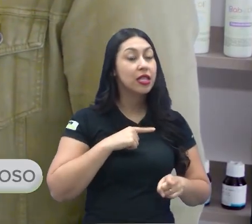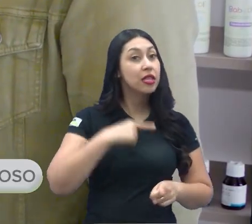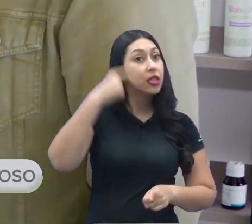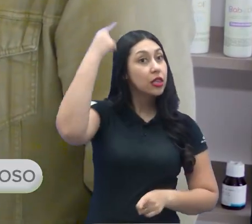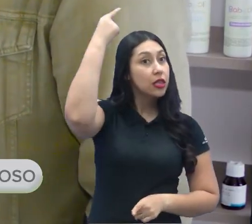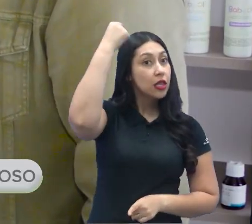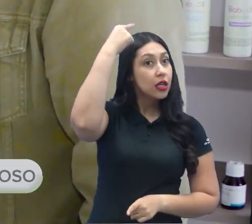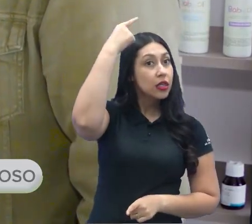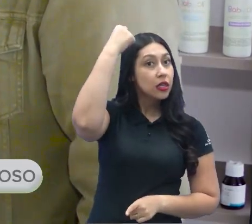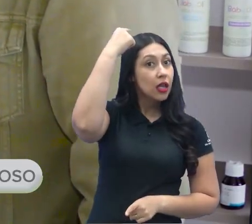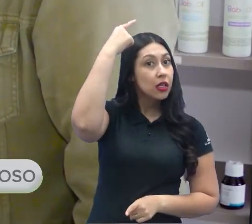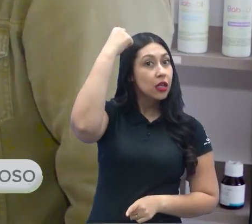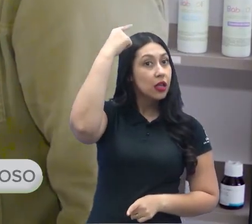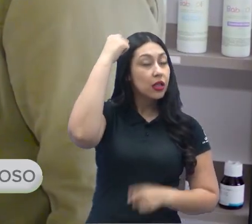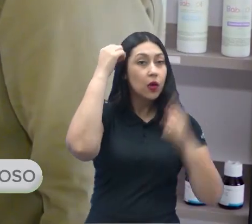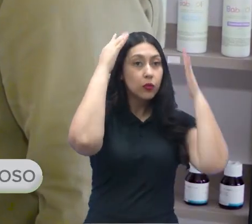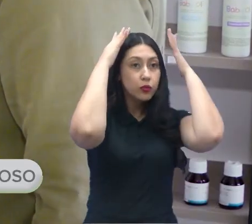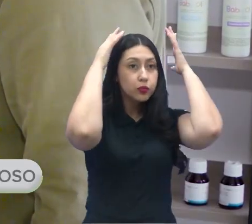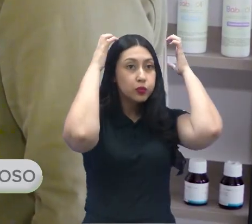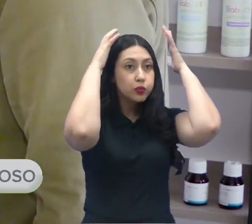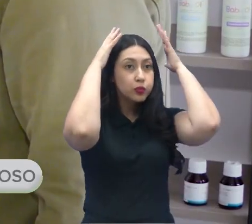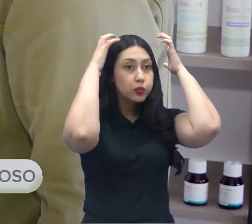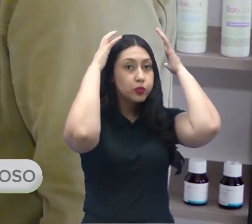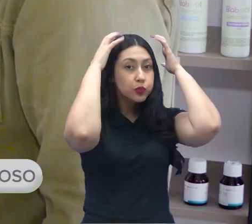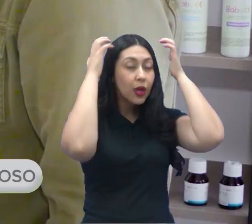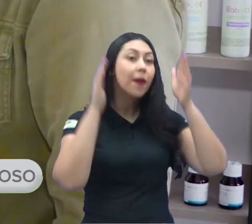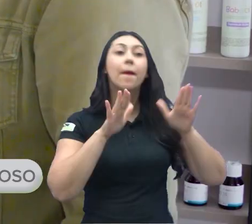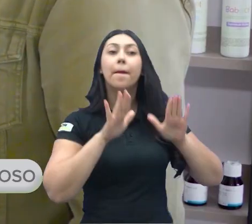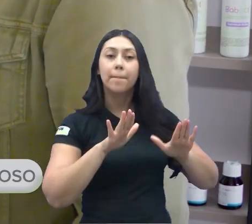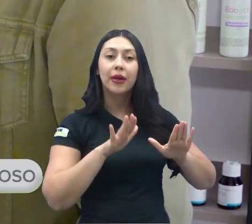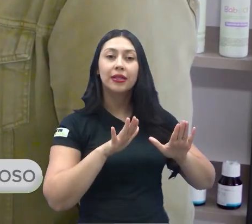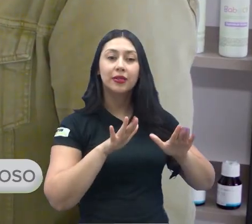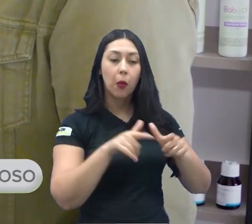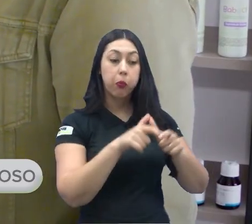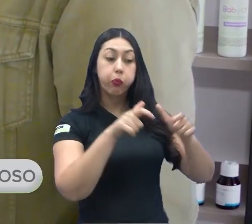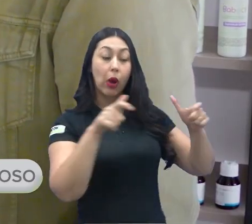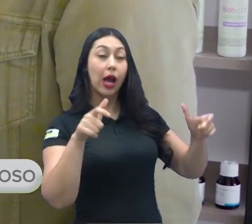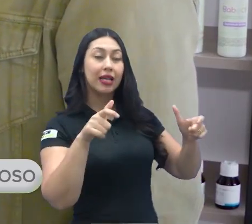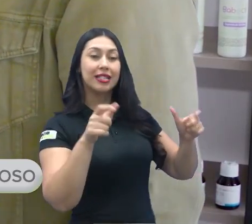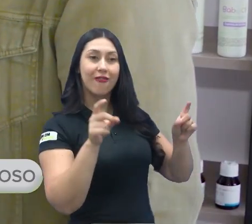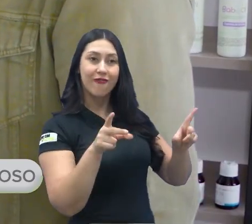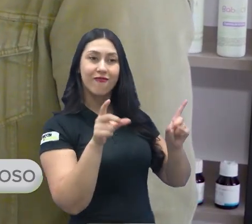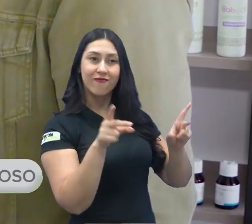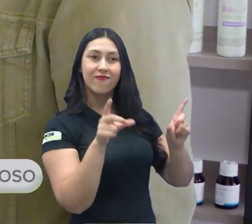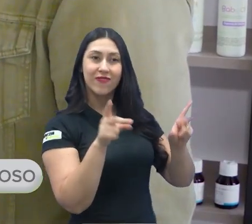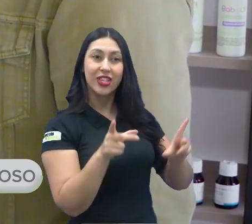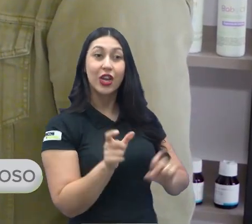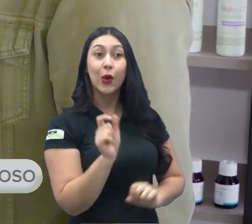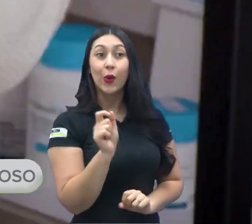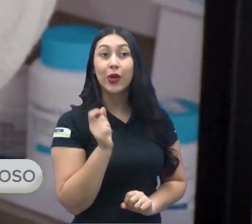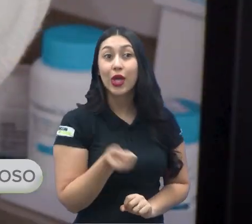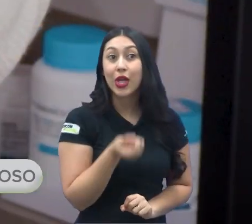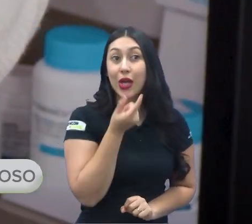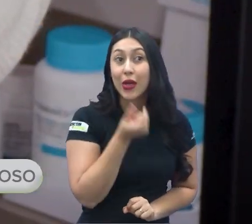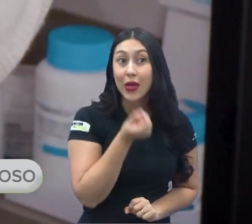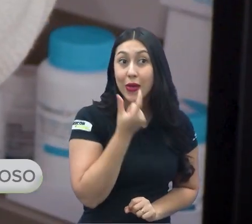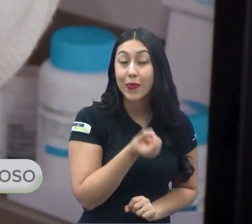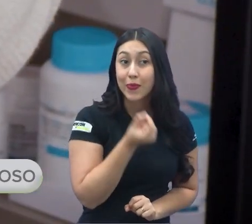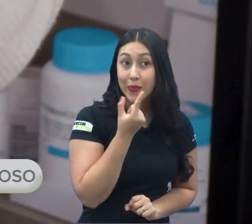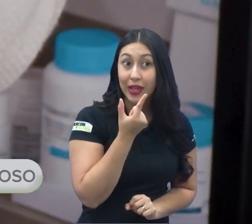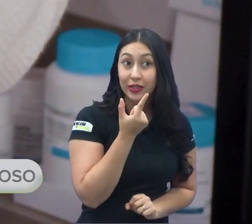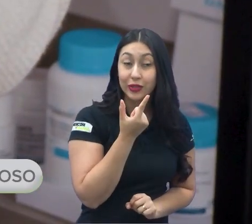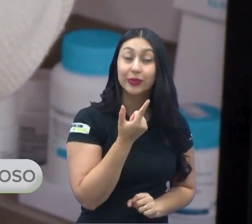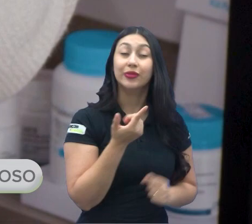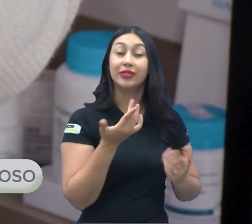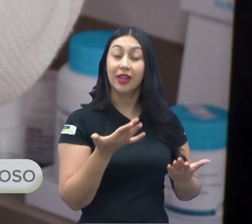também, local, a pessoa vai aplicar, mas o grande sucesso são as cápsulas, tanto de suplementos quanto de medicamentos prescritos pelo médico, que aí sim vão